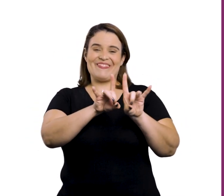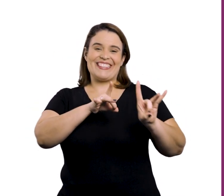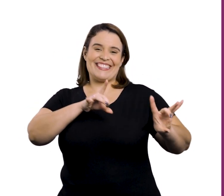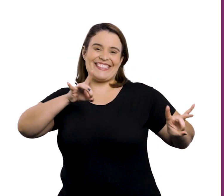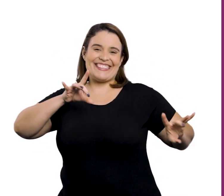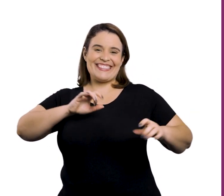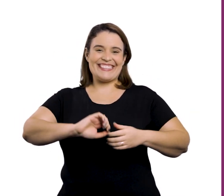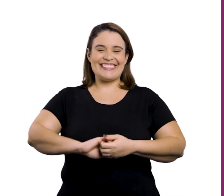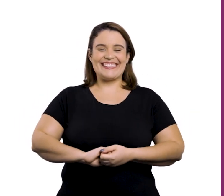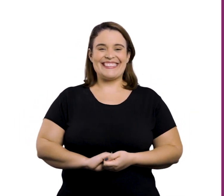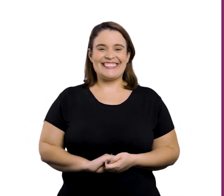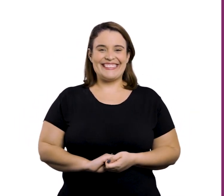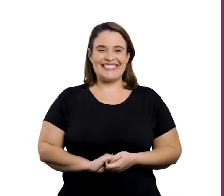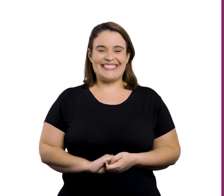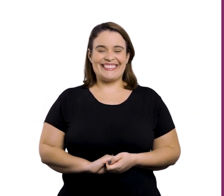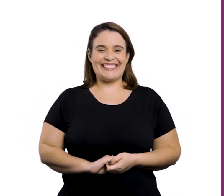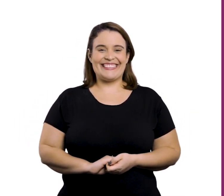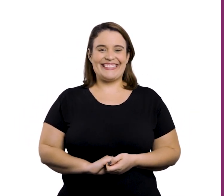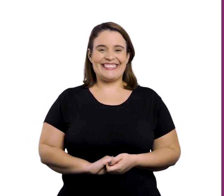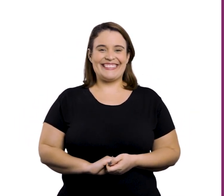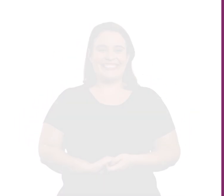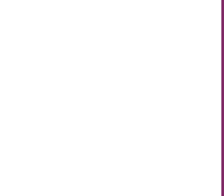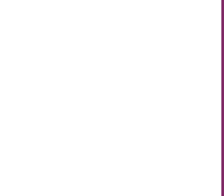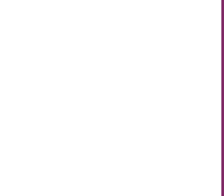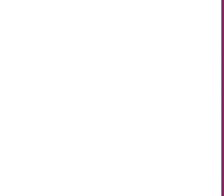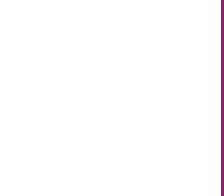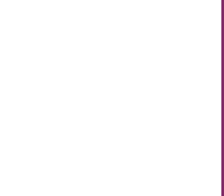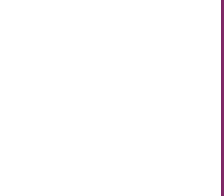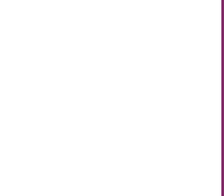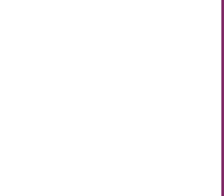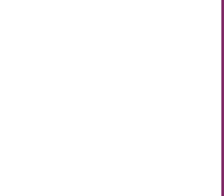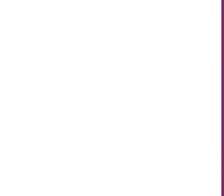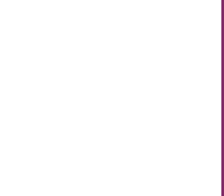está disponível em meio digital.